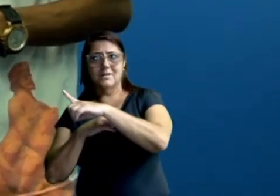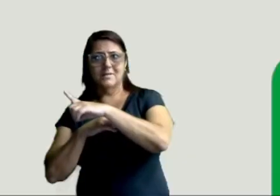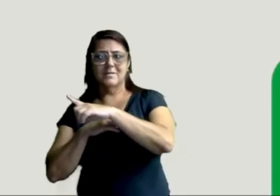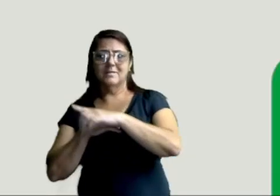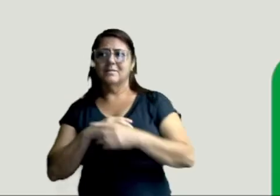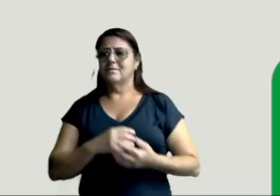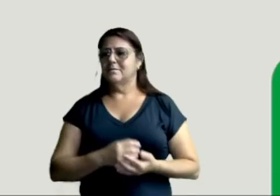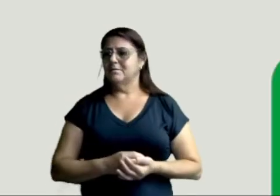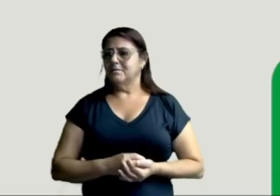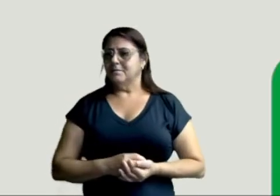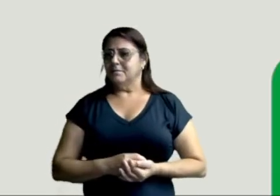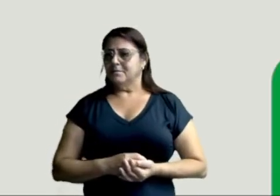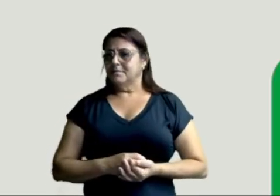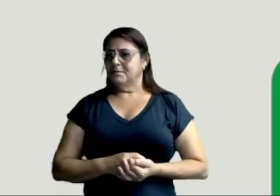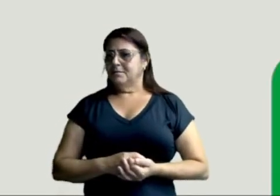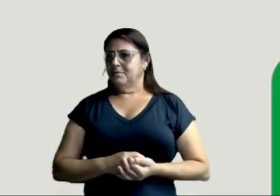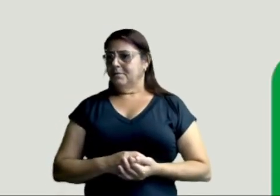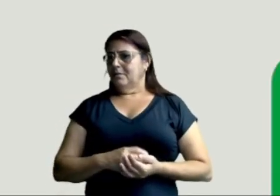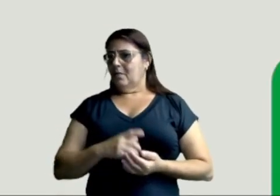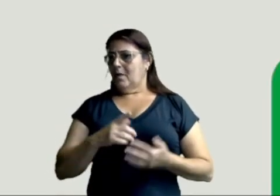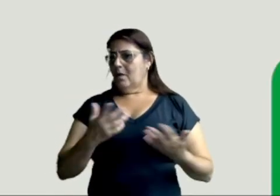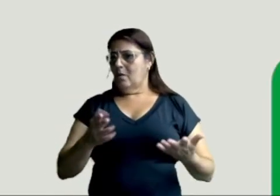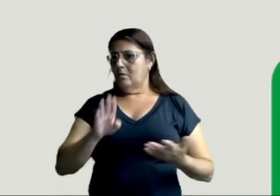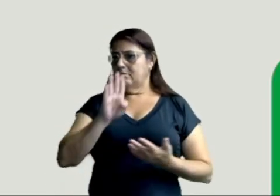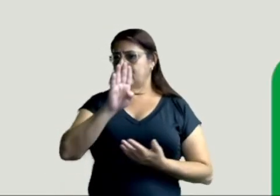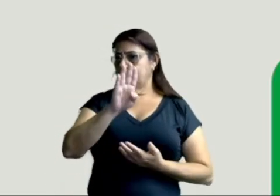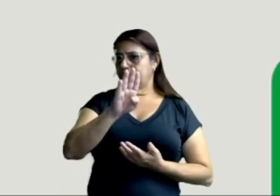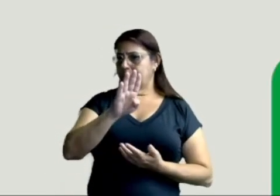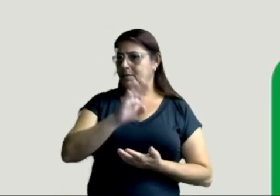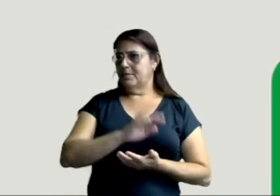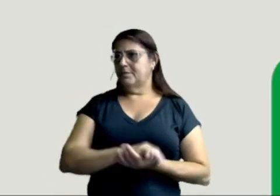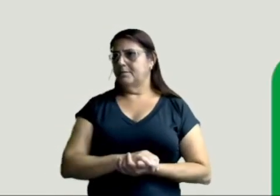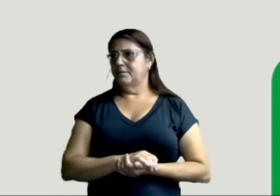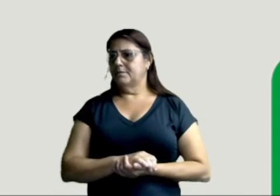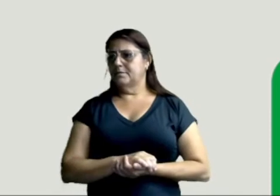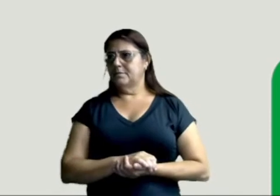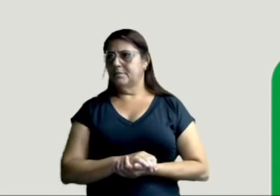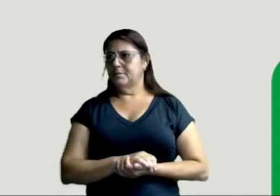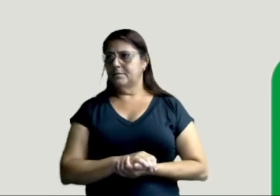mesmo? Aí. Letra B. Tranquilo?